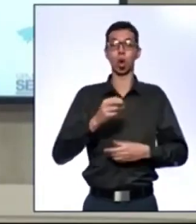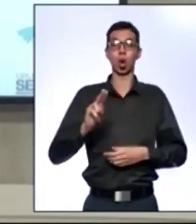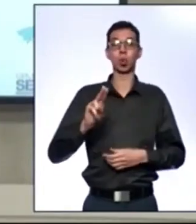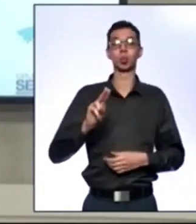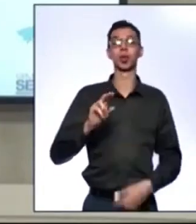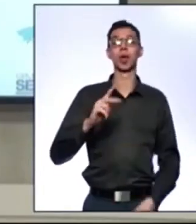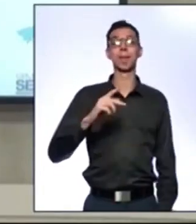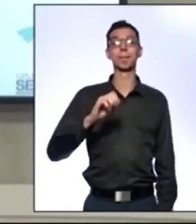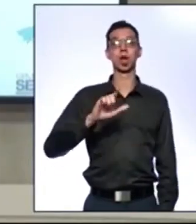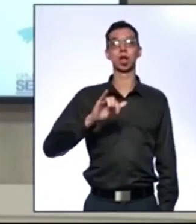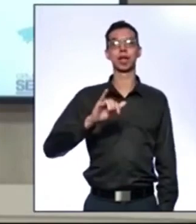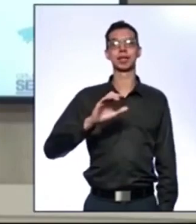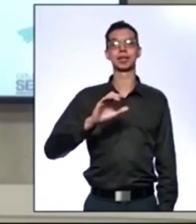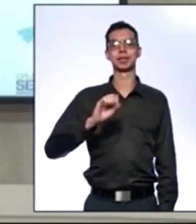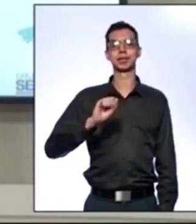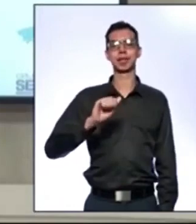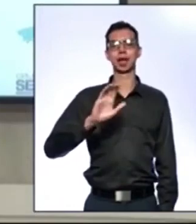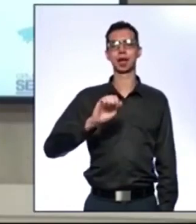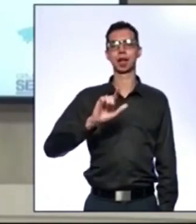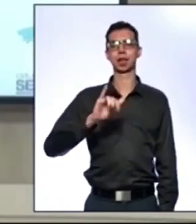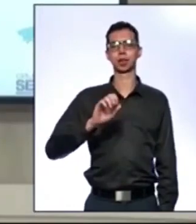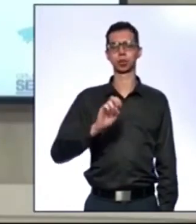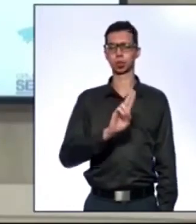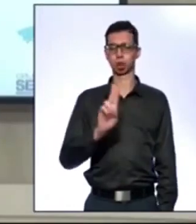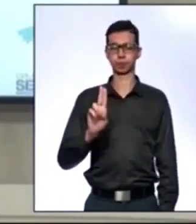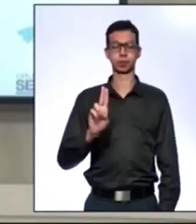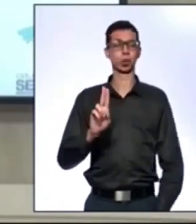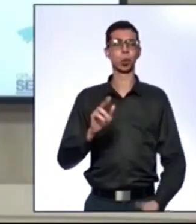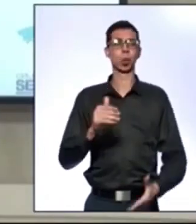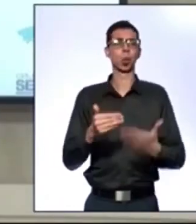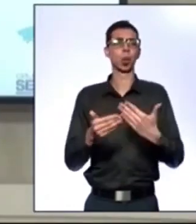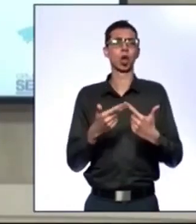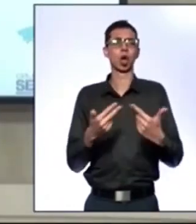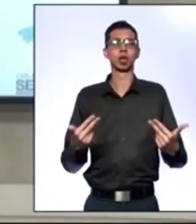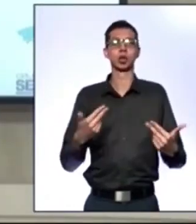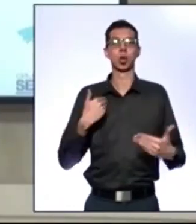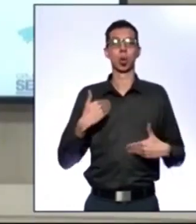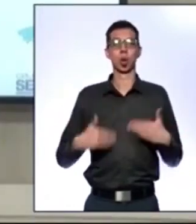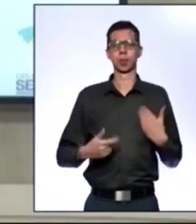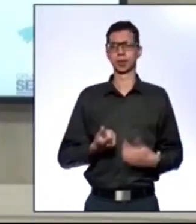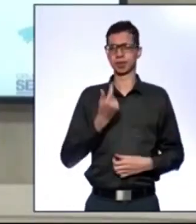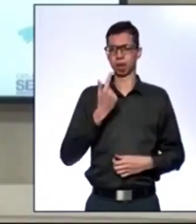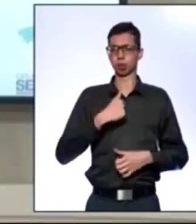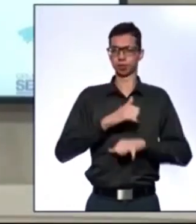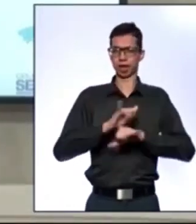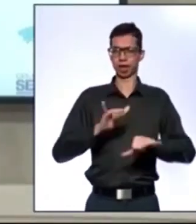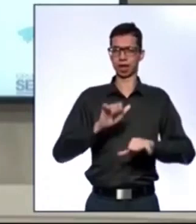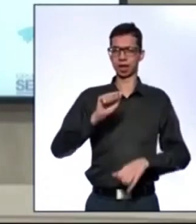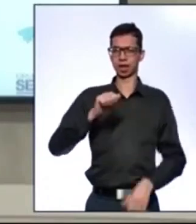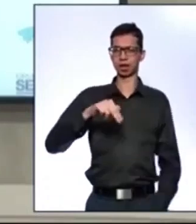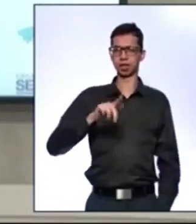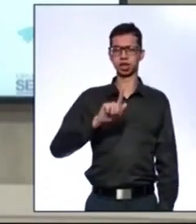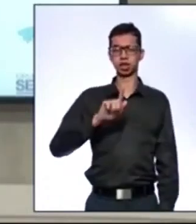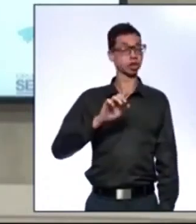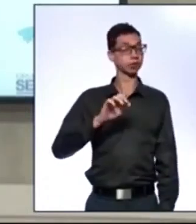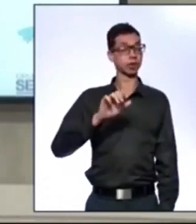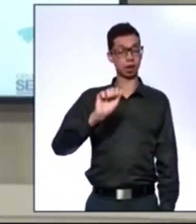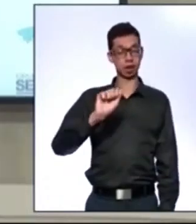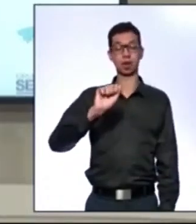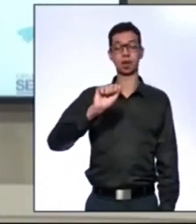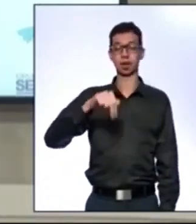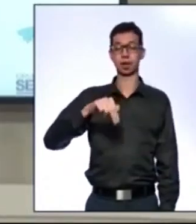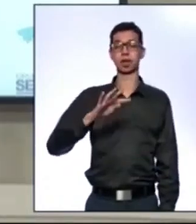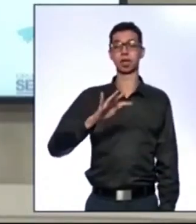Então, não é qualquer molécula estranha ao meu corpo que eu vou chamar de antígeno. Não é qualquer molécula estranha ao